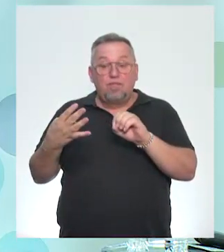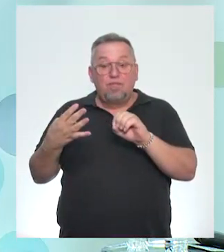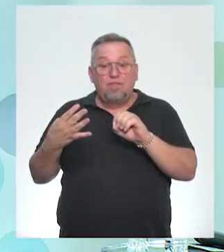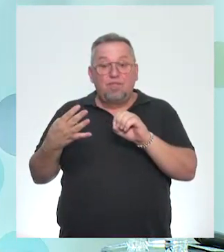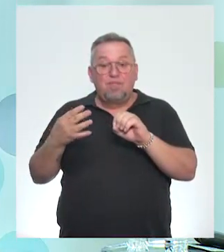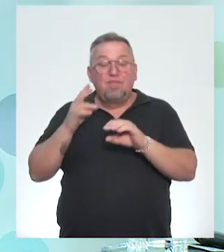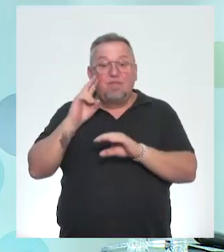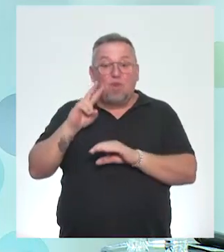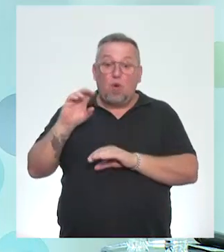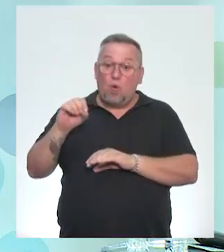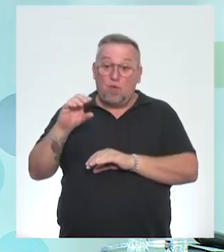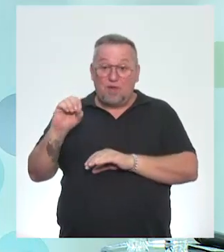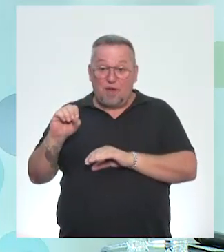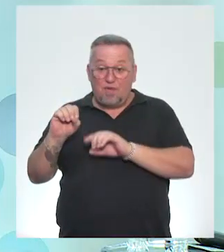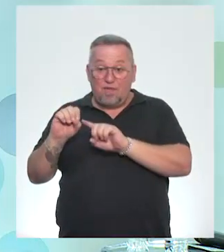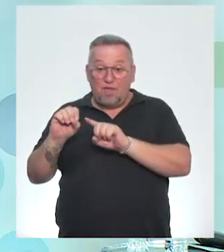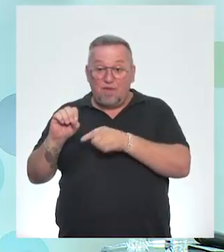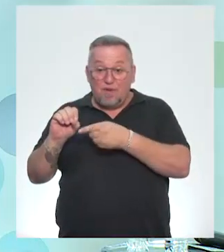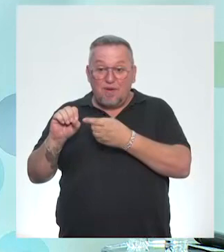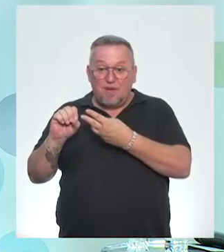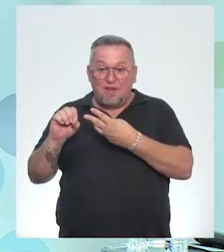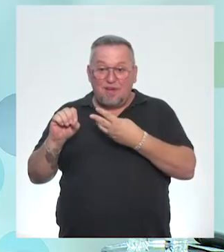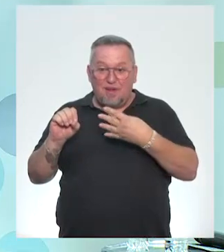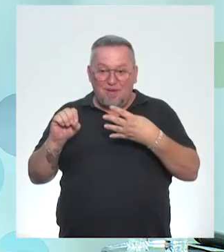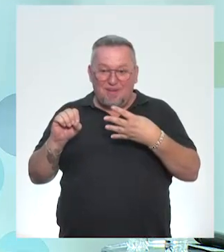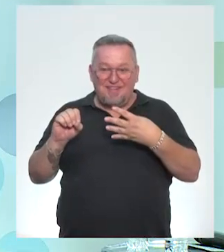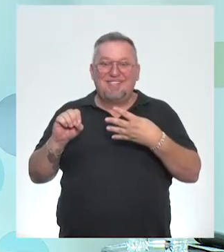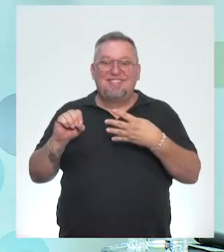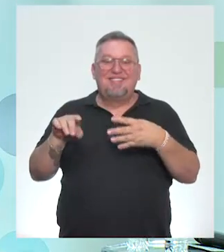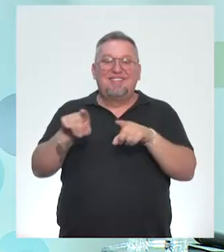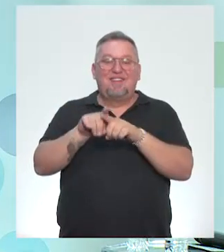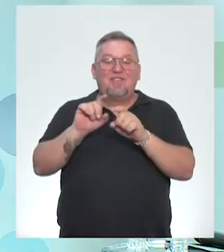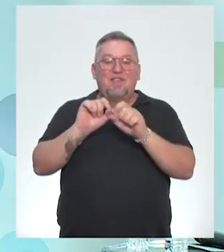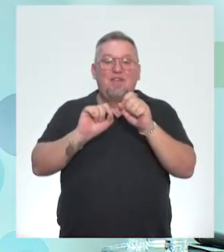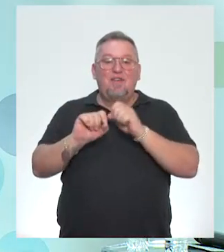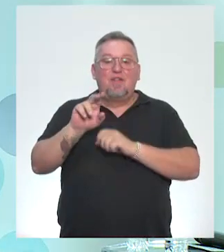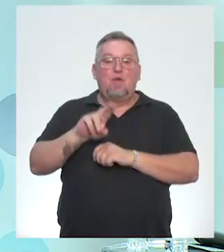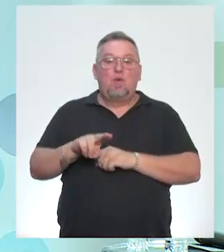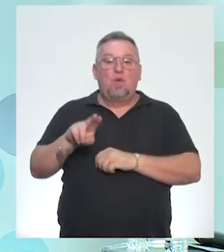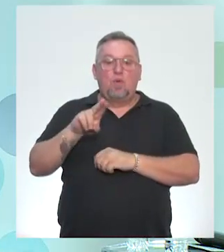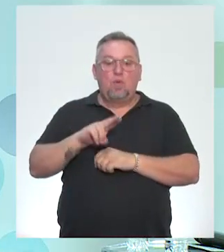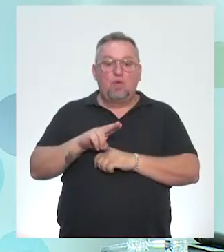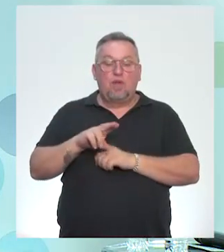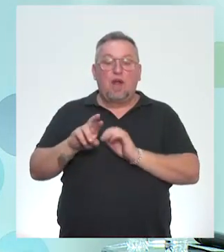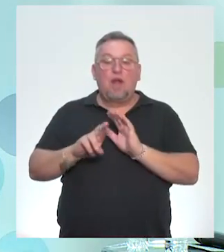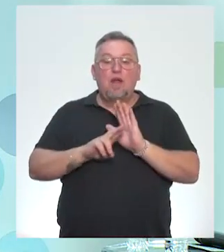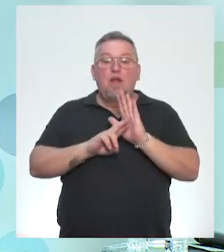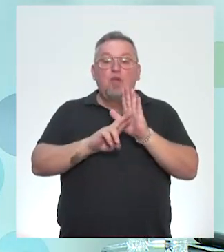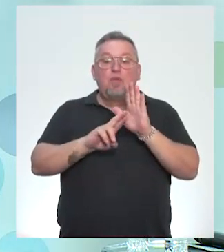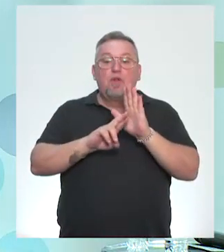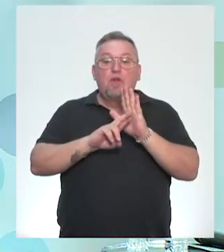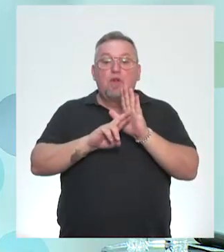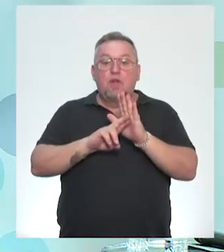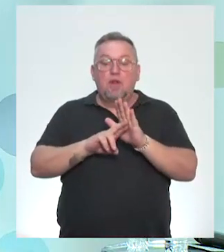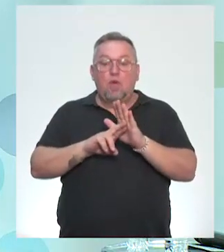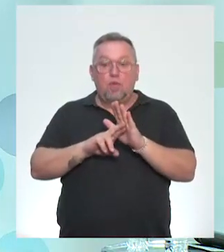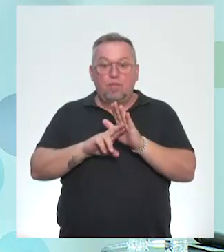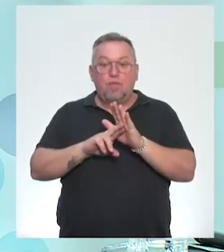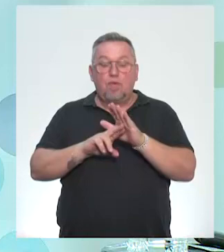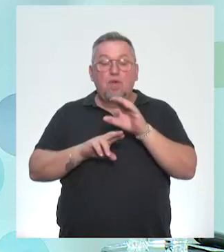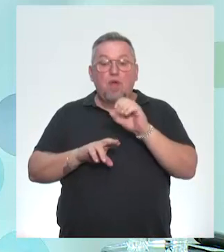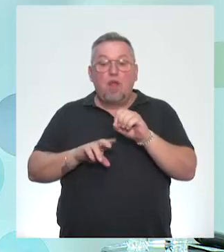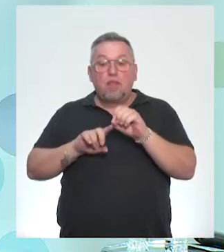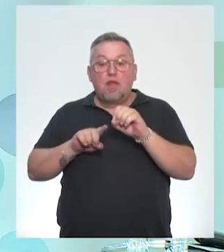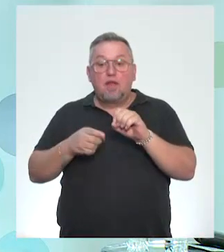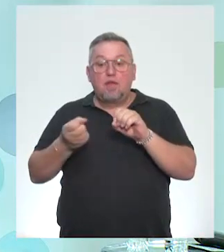essa representação centesimal nas atividades anteriores e vamos fazer uso do quê? Da representação decimal para você